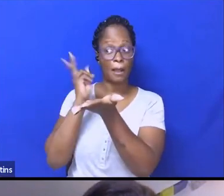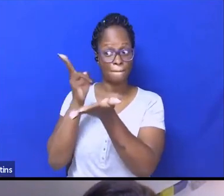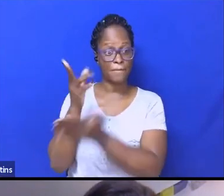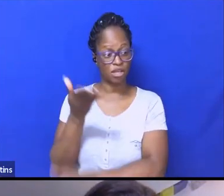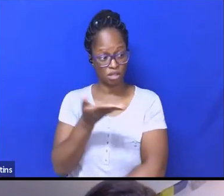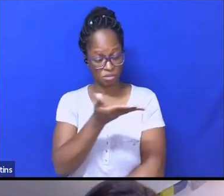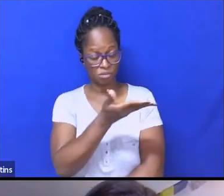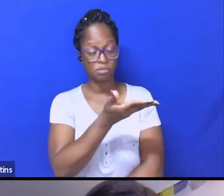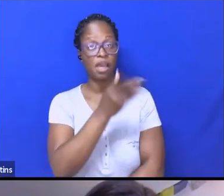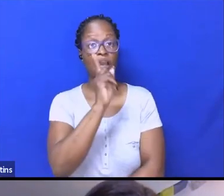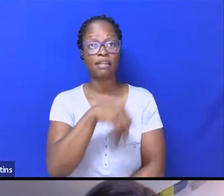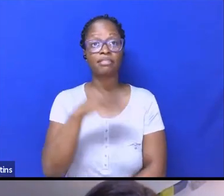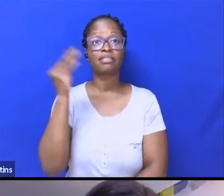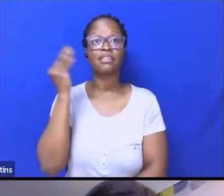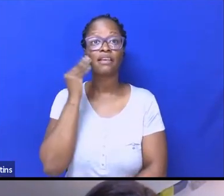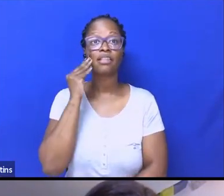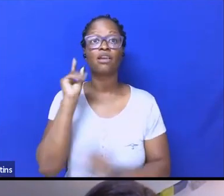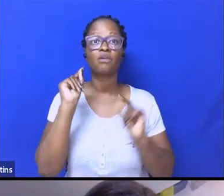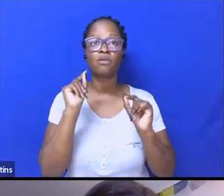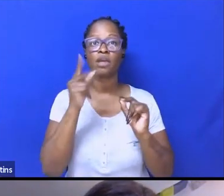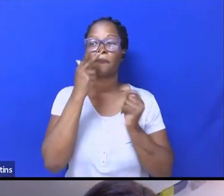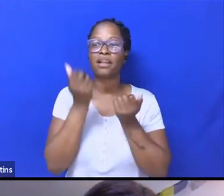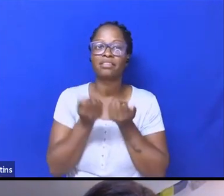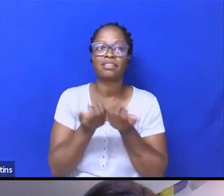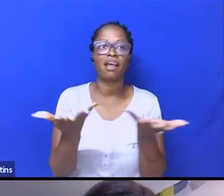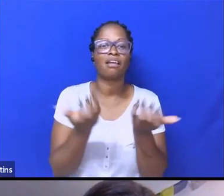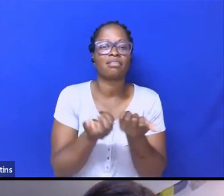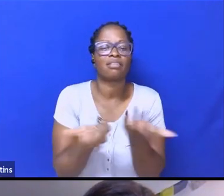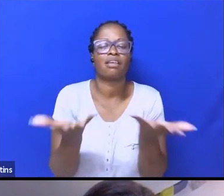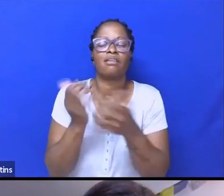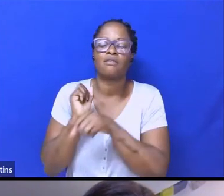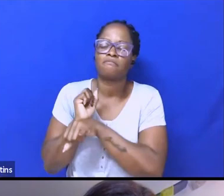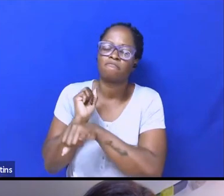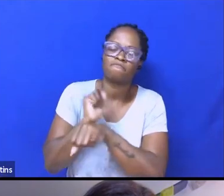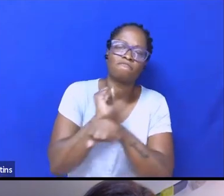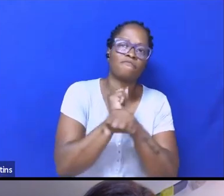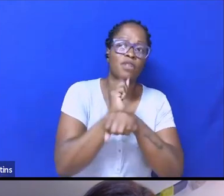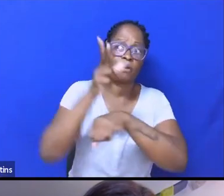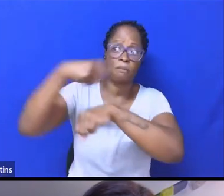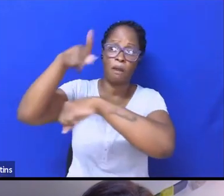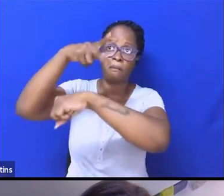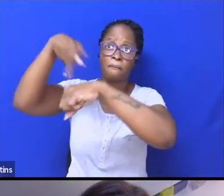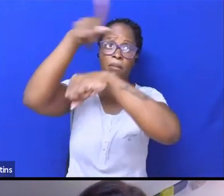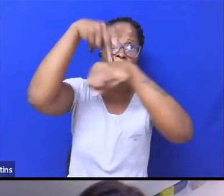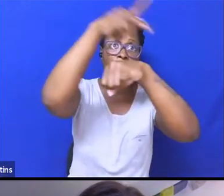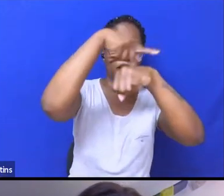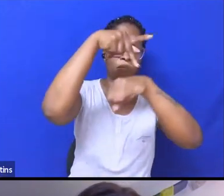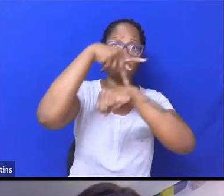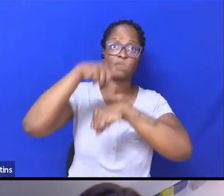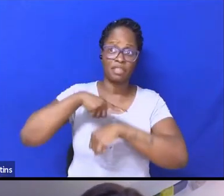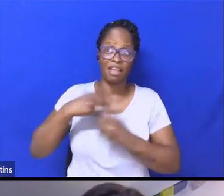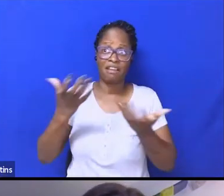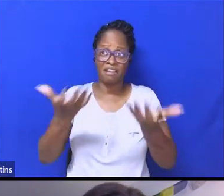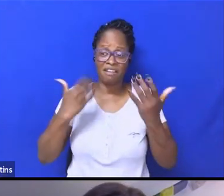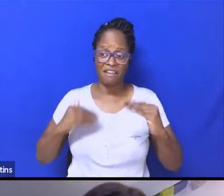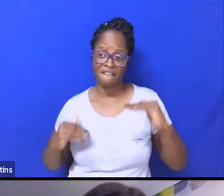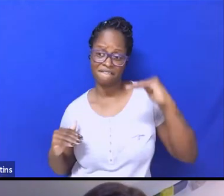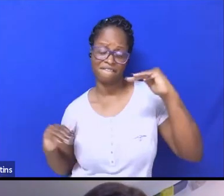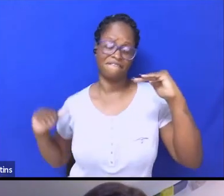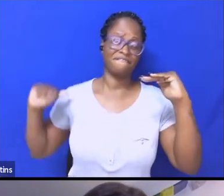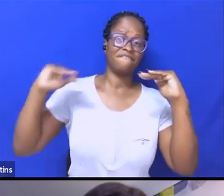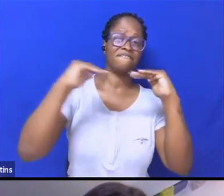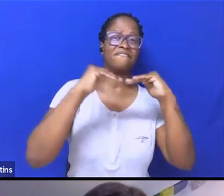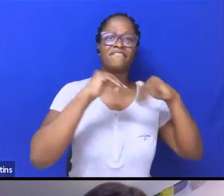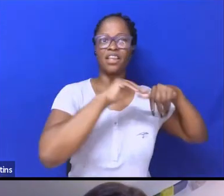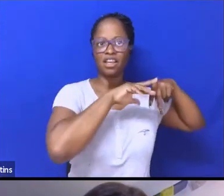tentar deixar essa palavra de esperança para outros países que também estão aí na busca da paridade de gênero principalmente